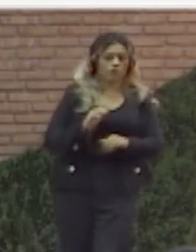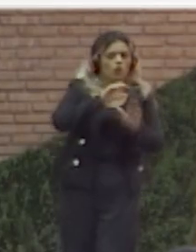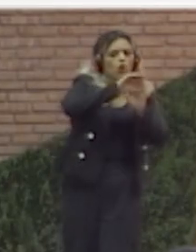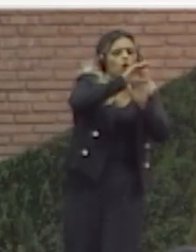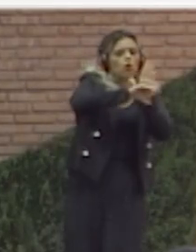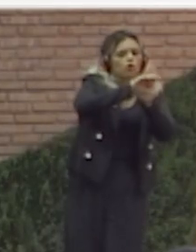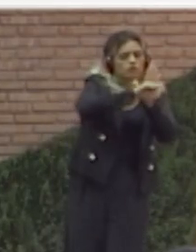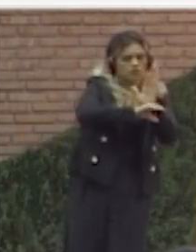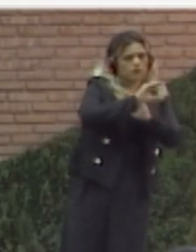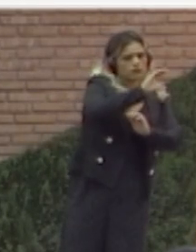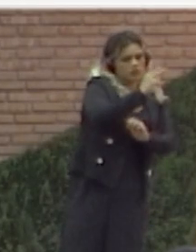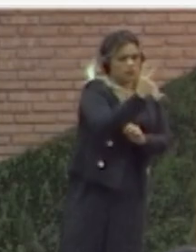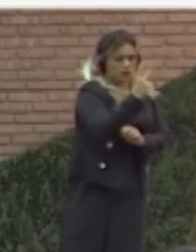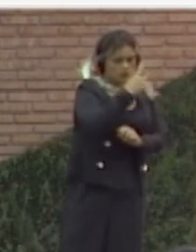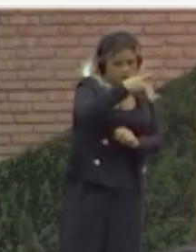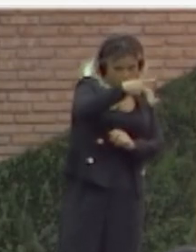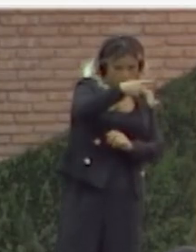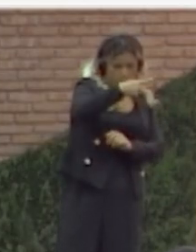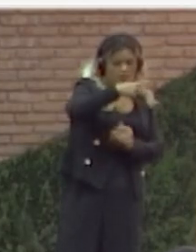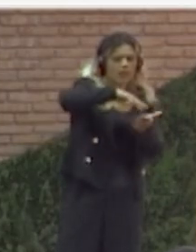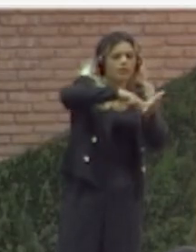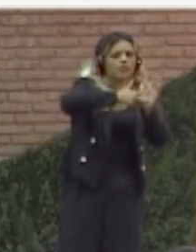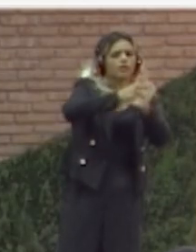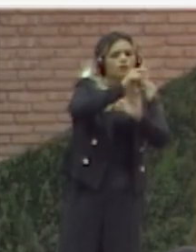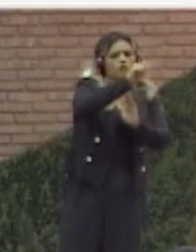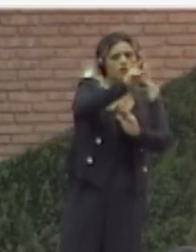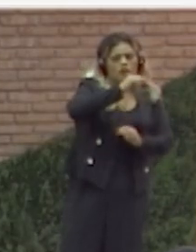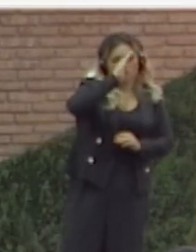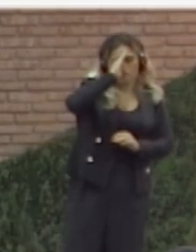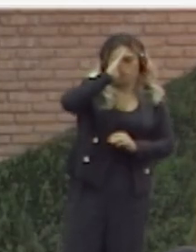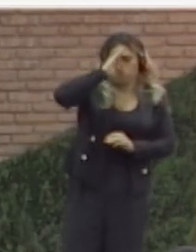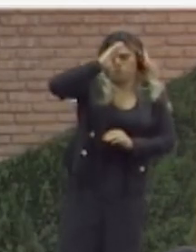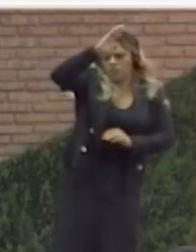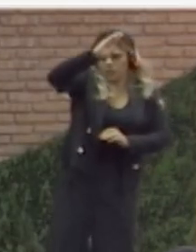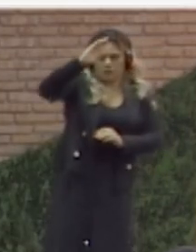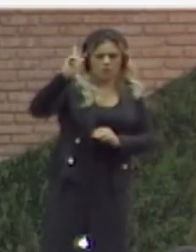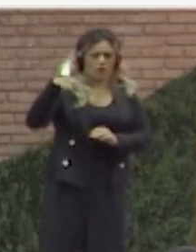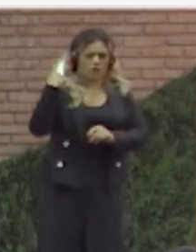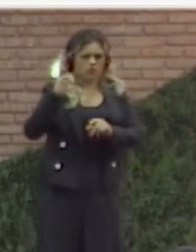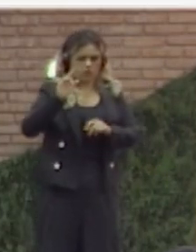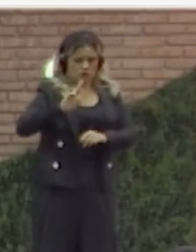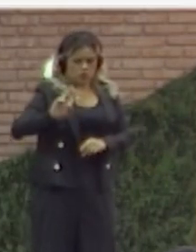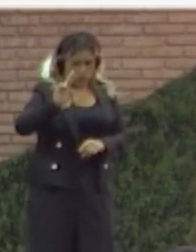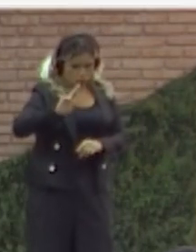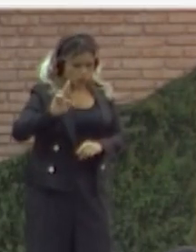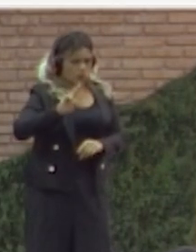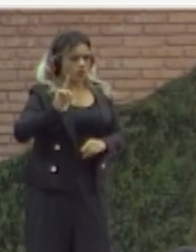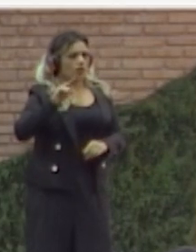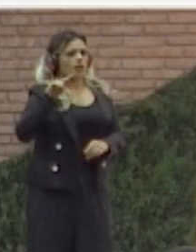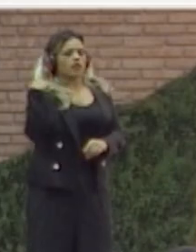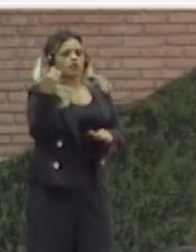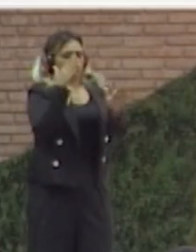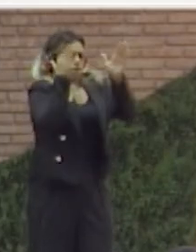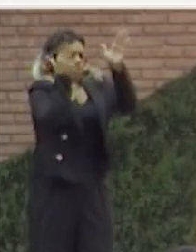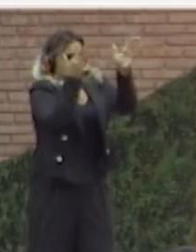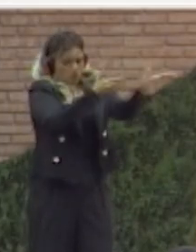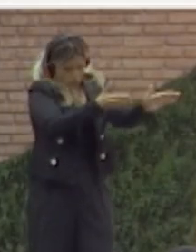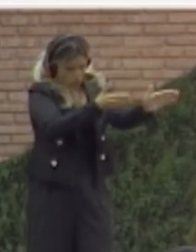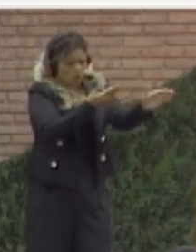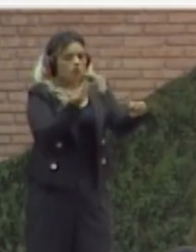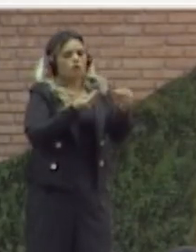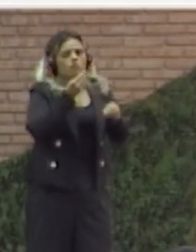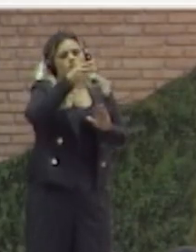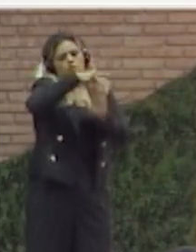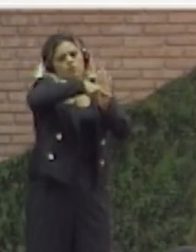C2P, que é a Construction to Production, é o coração da Macy. É como a Macy entrega os